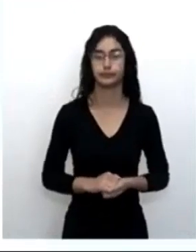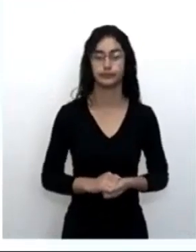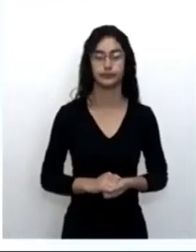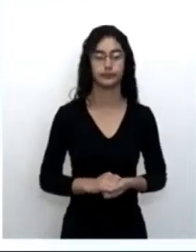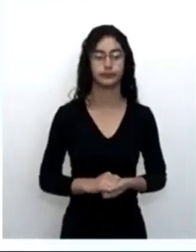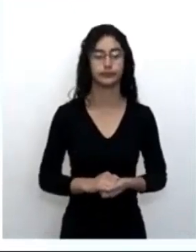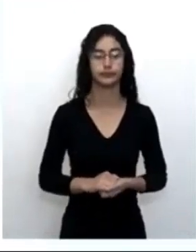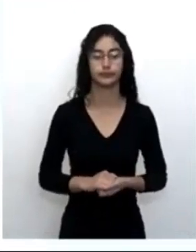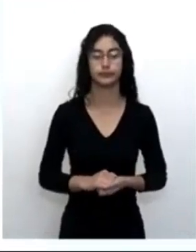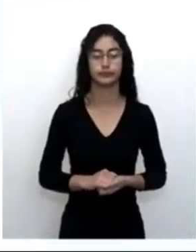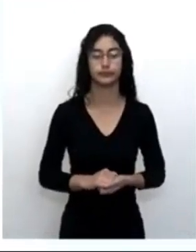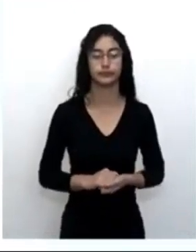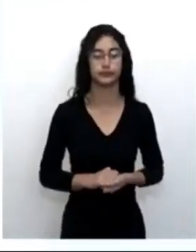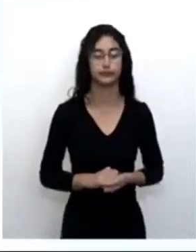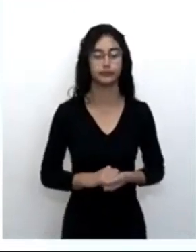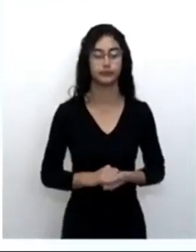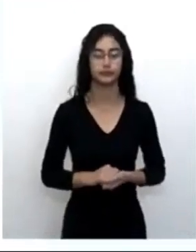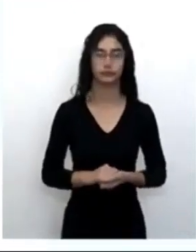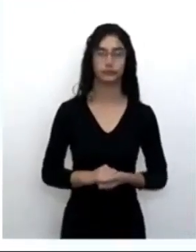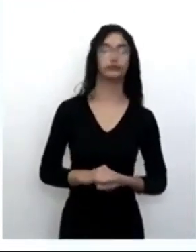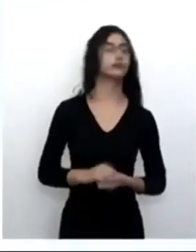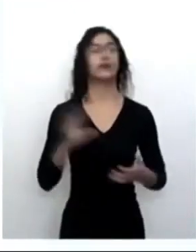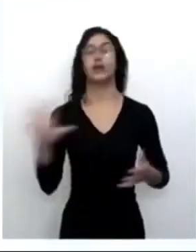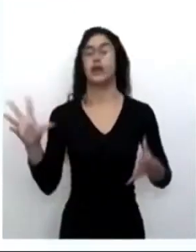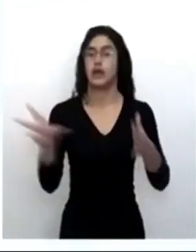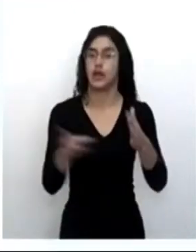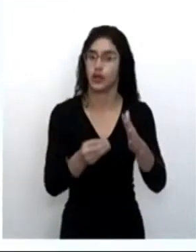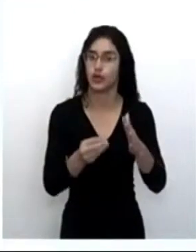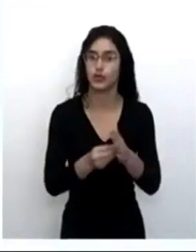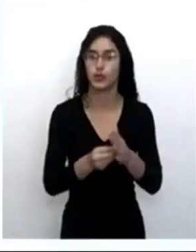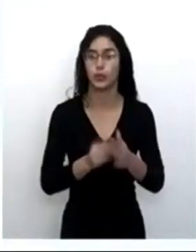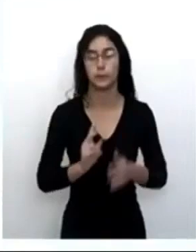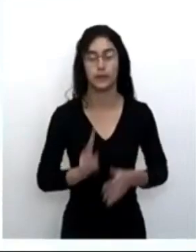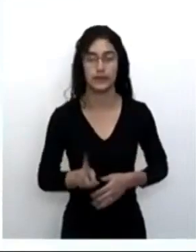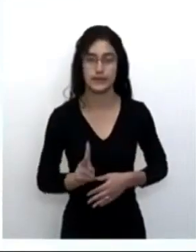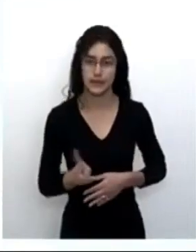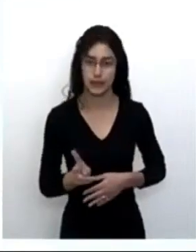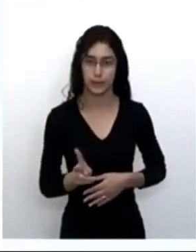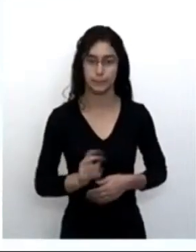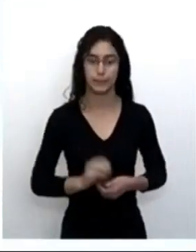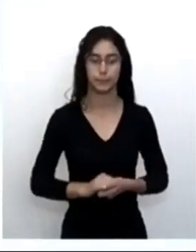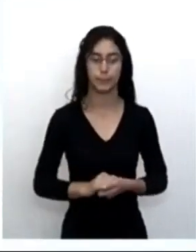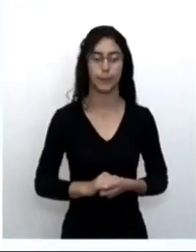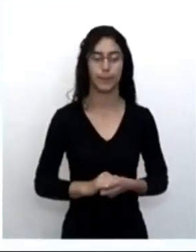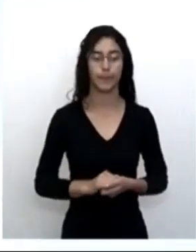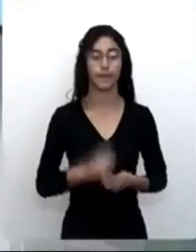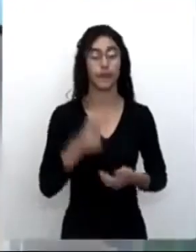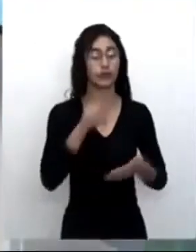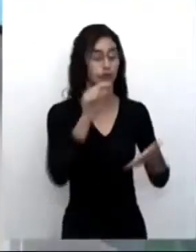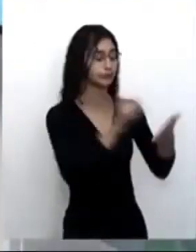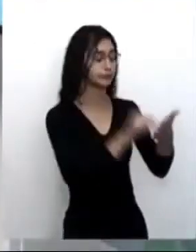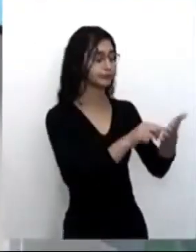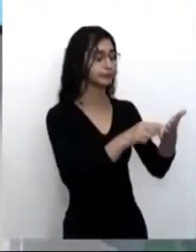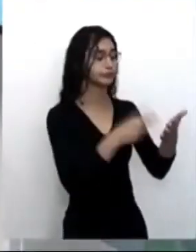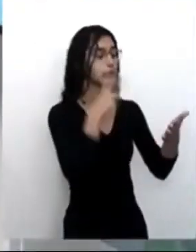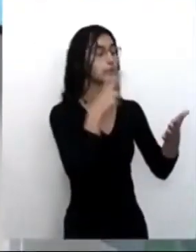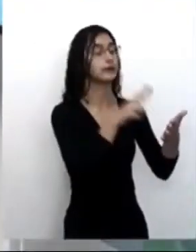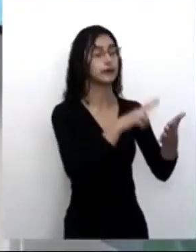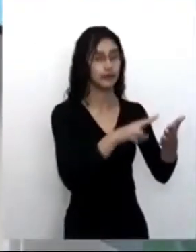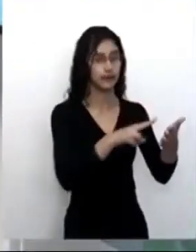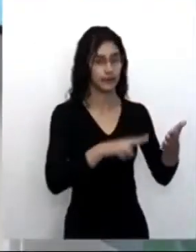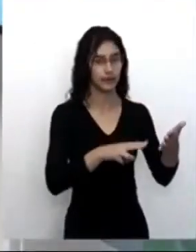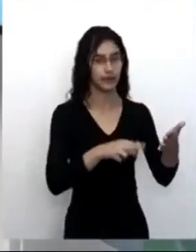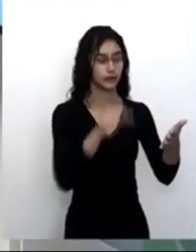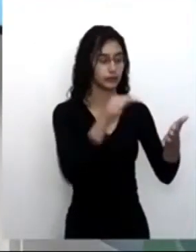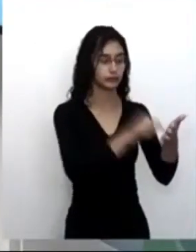simplifique sempre que possível o cálculo e antes de marcar alternativa Leia e elimine as alternativas em pu Olá tudo bem